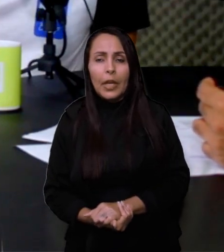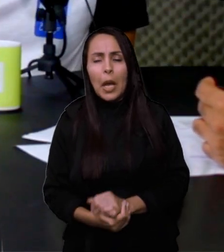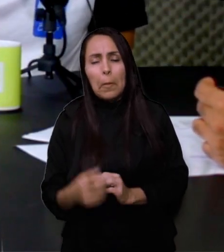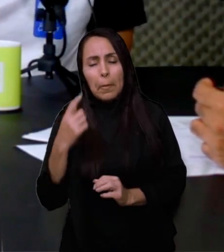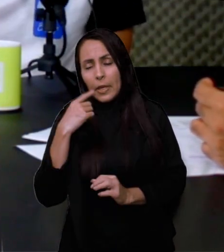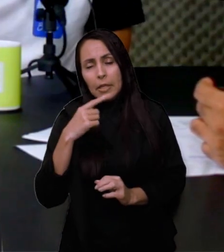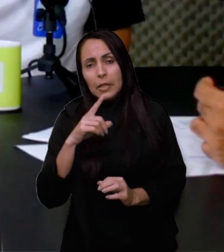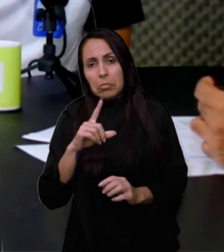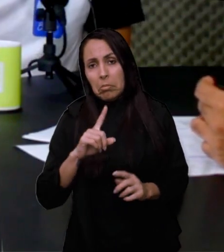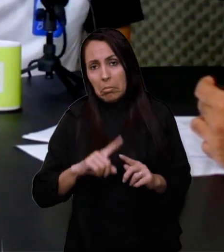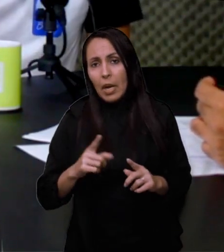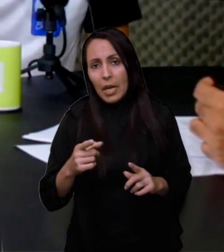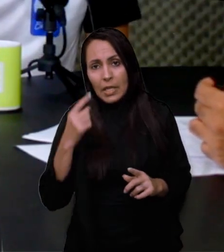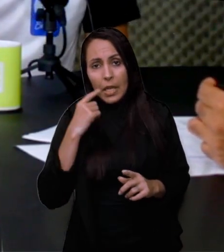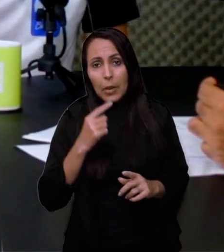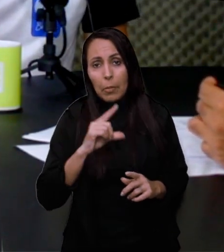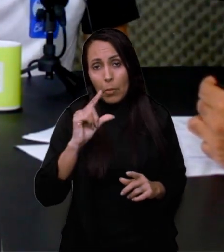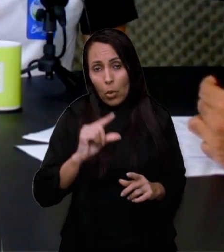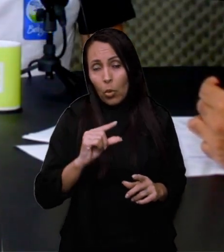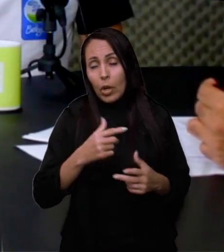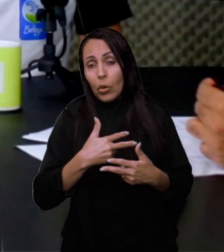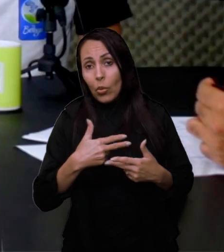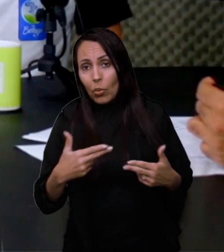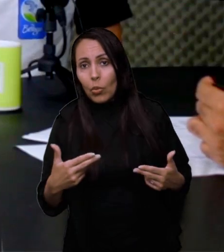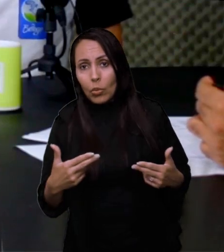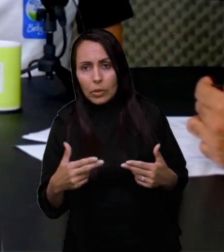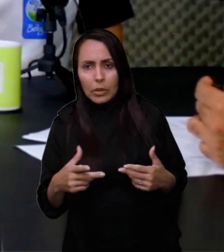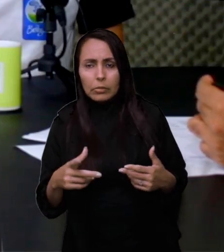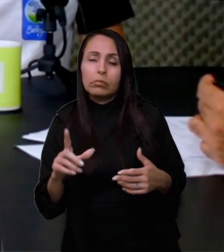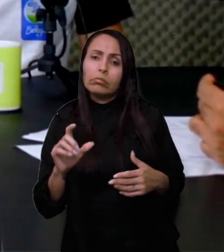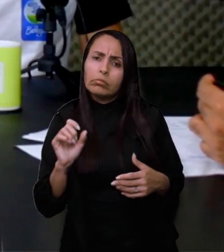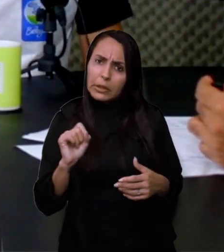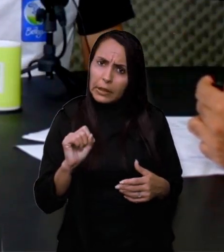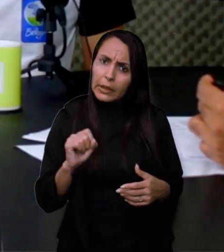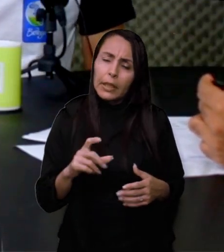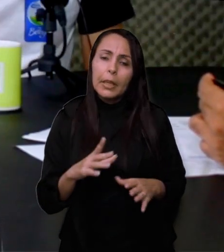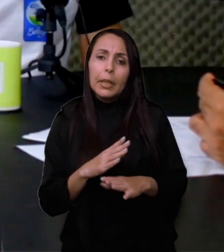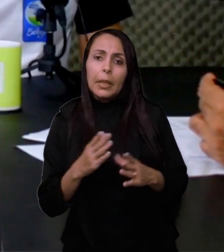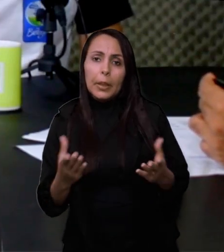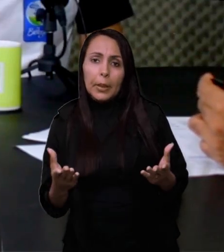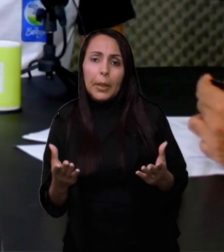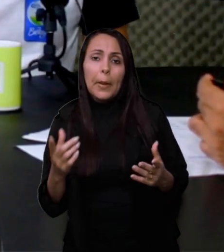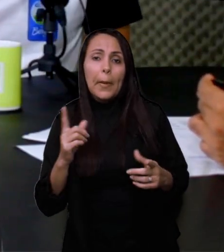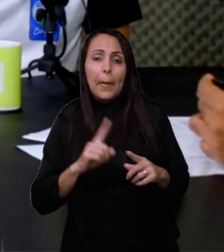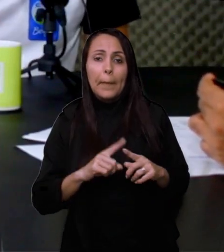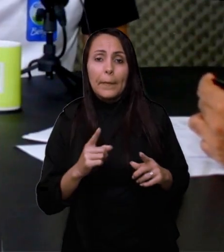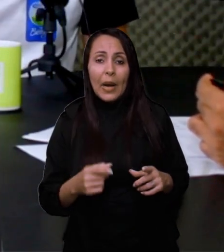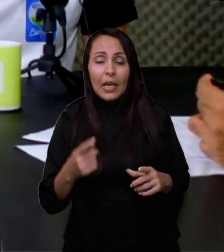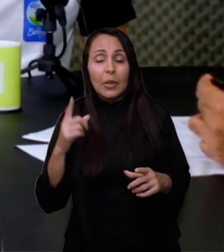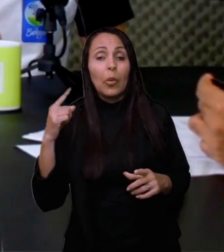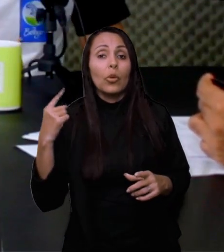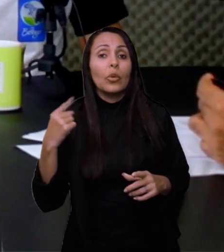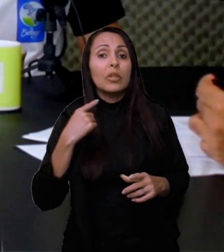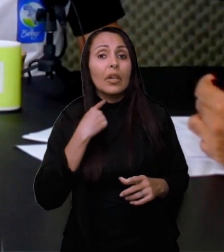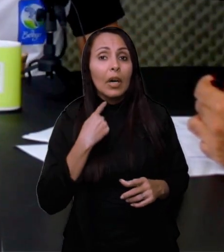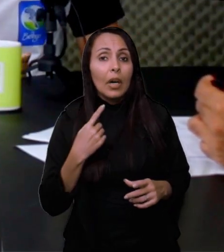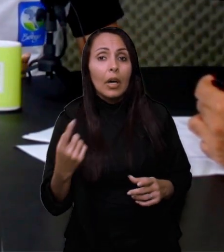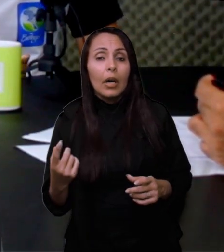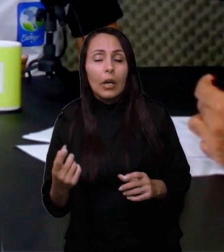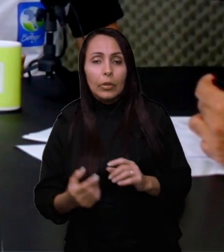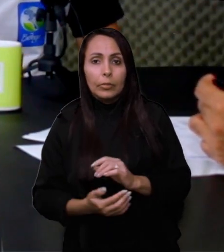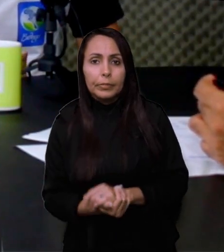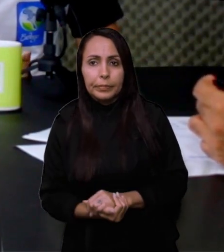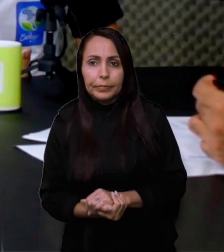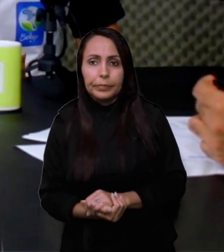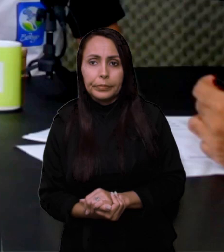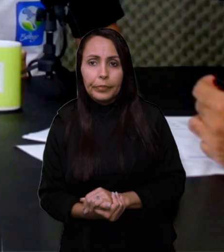coisa. Mas são poucas, muitas poucas coisas. Né? Ah, é Sim. pouca coisa. É pouca sombra. É pouca poluição. É pouca gente. Tem muita